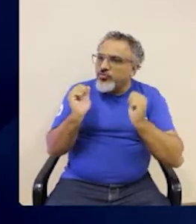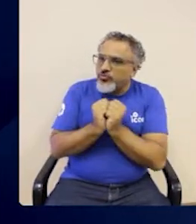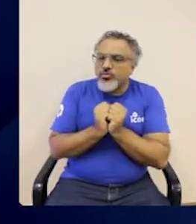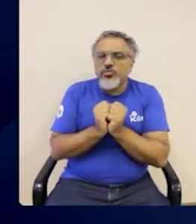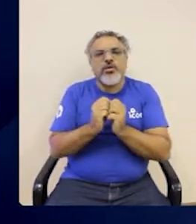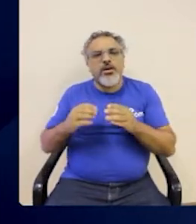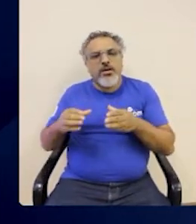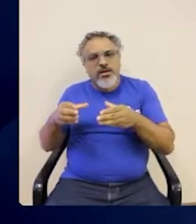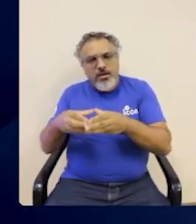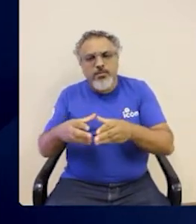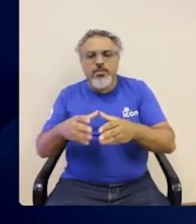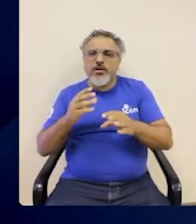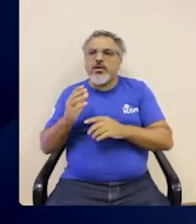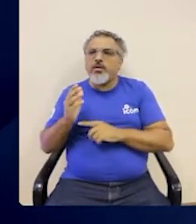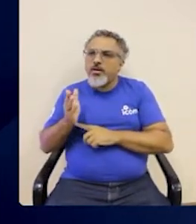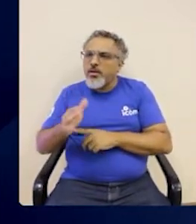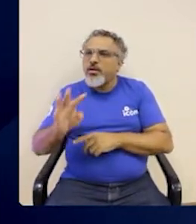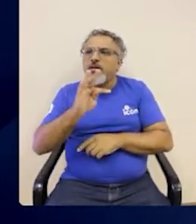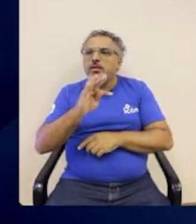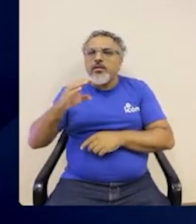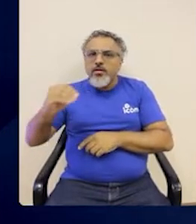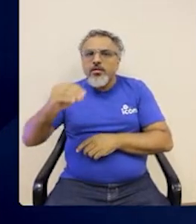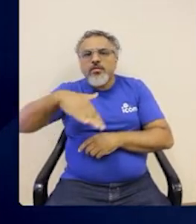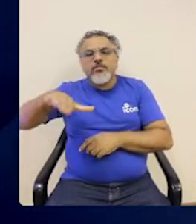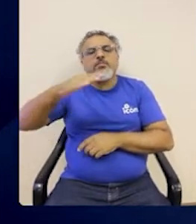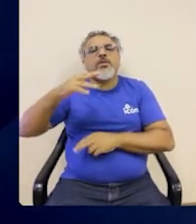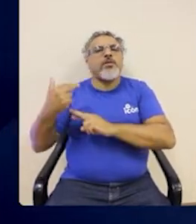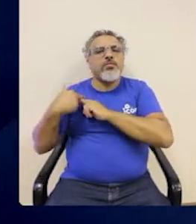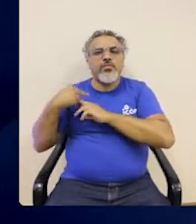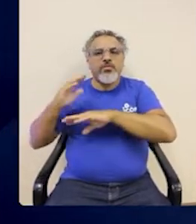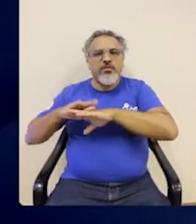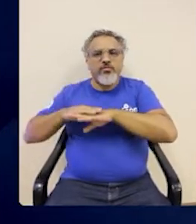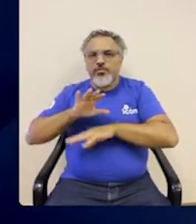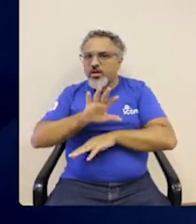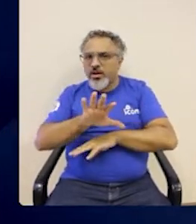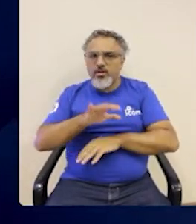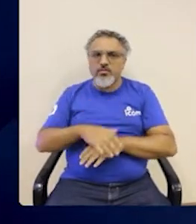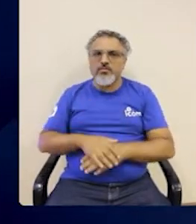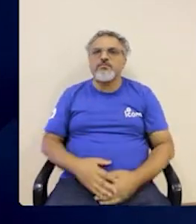nos processos fisioterapêuticos ele é responsável por aquilo.